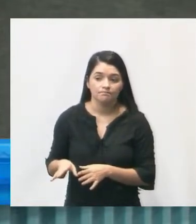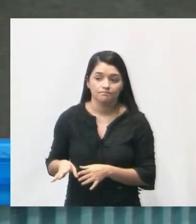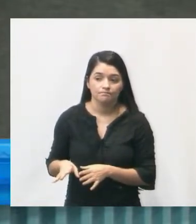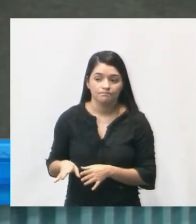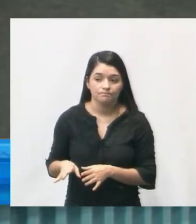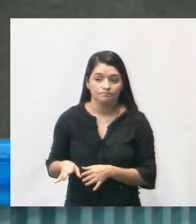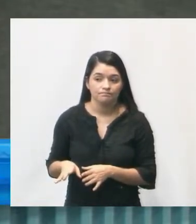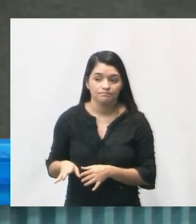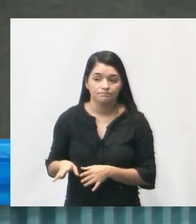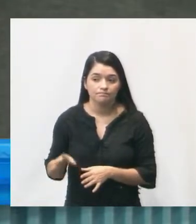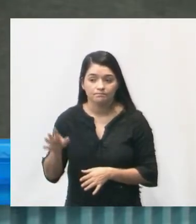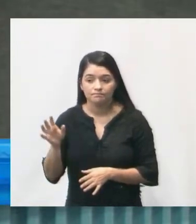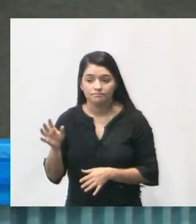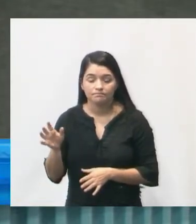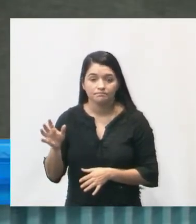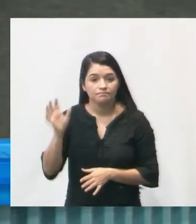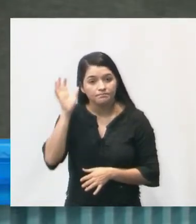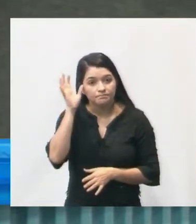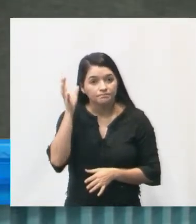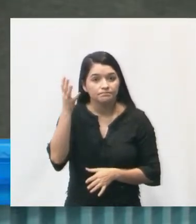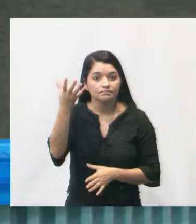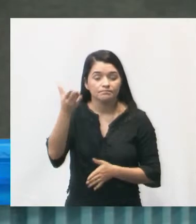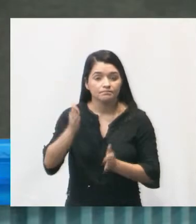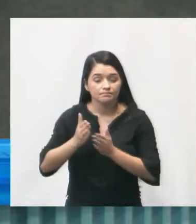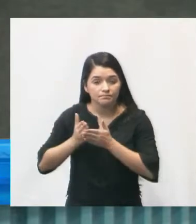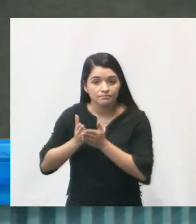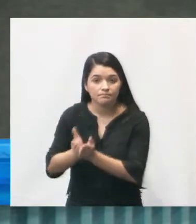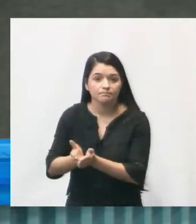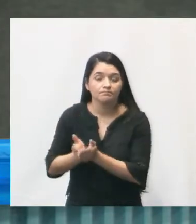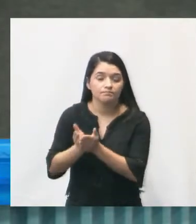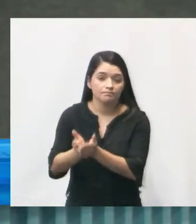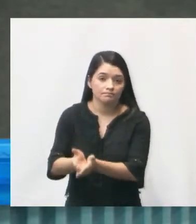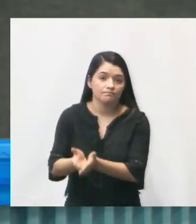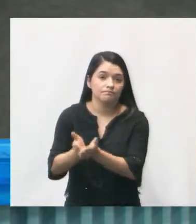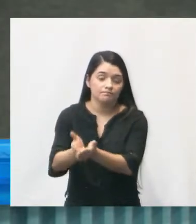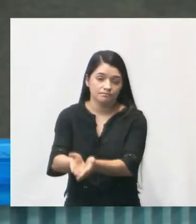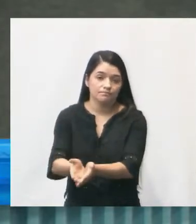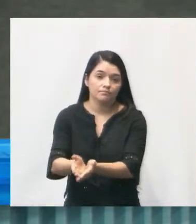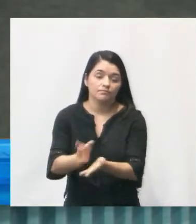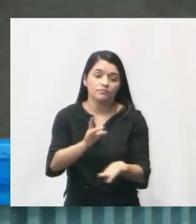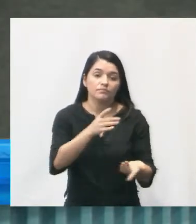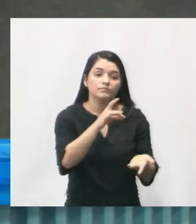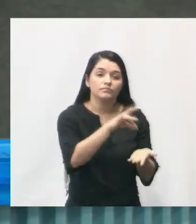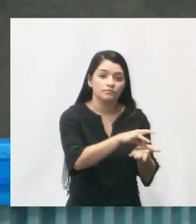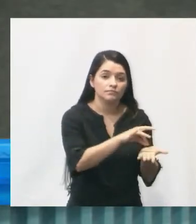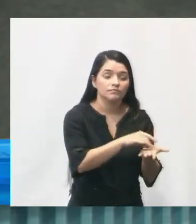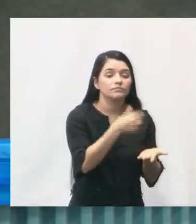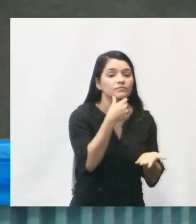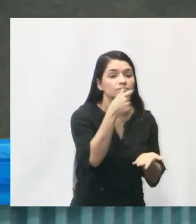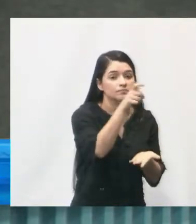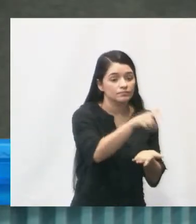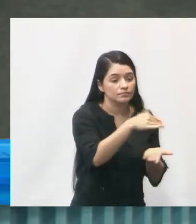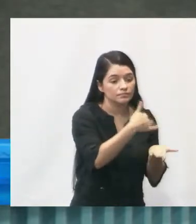de acontecer um flutuante, que inclusive o secretário da Central de Serviço, Natan Medeiros,